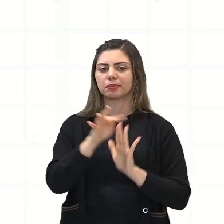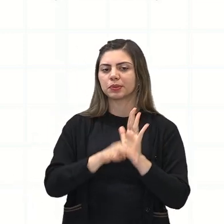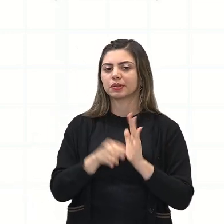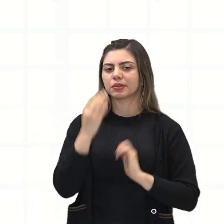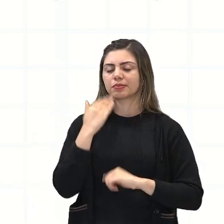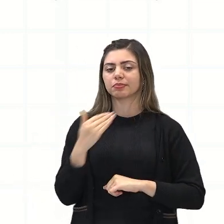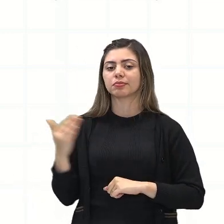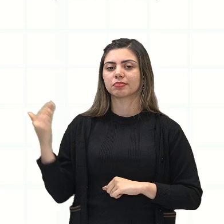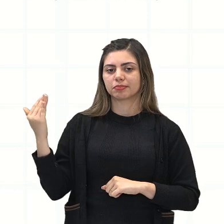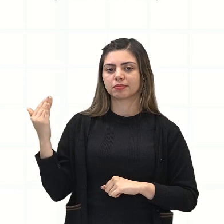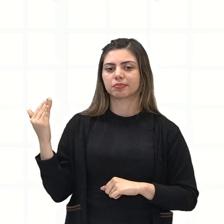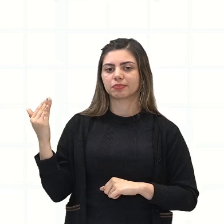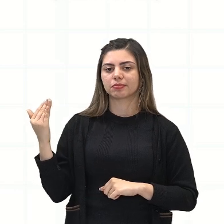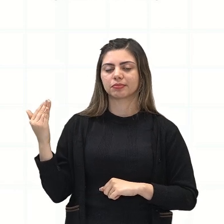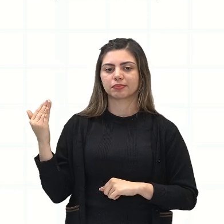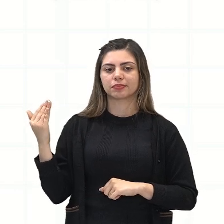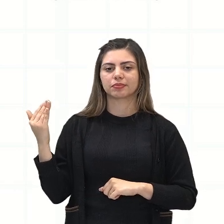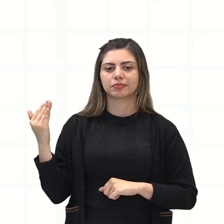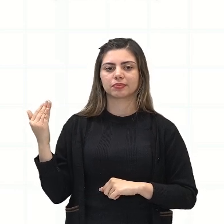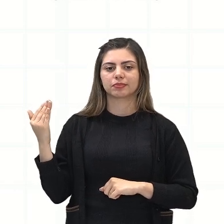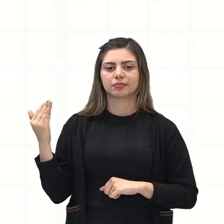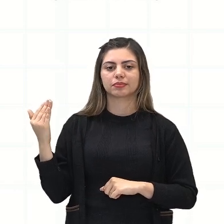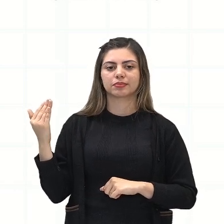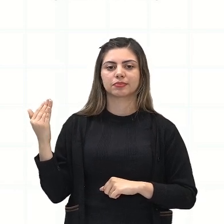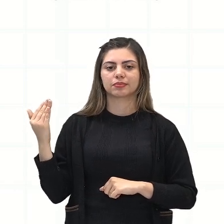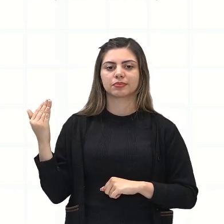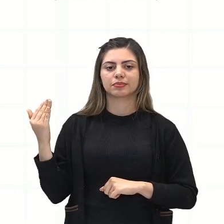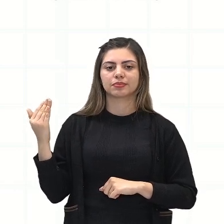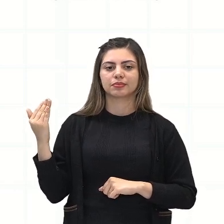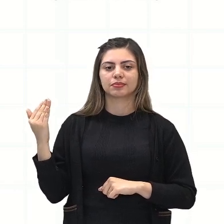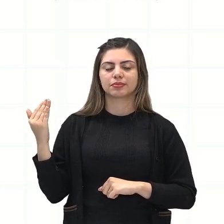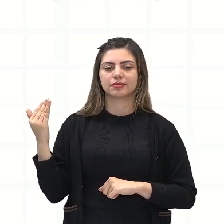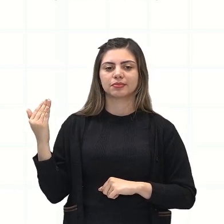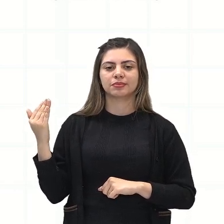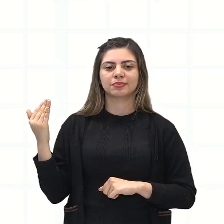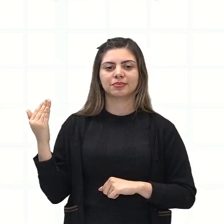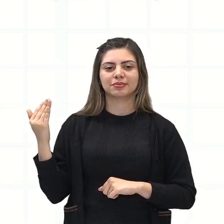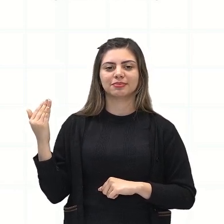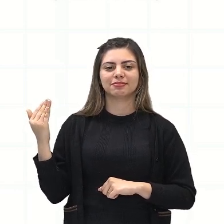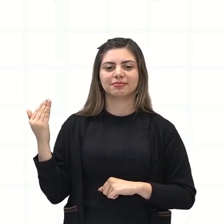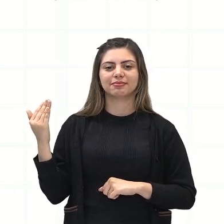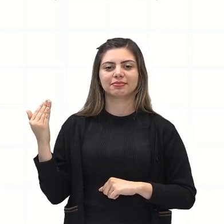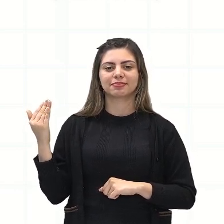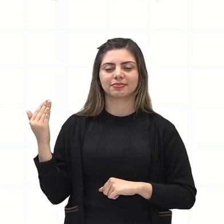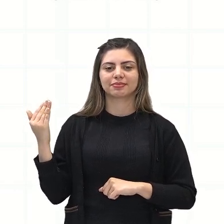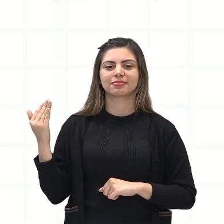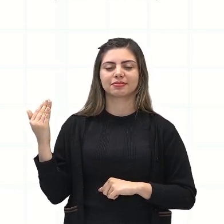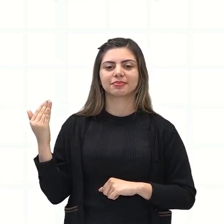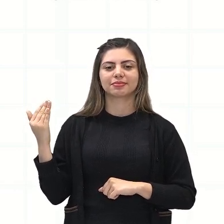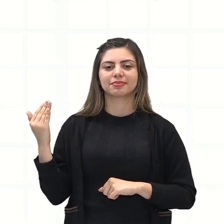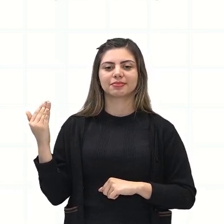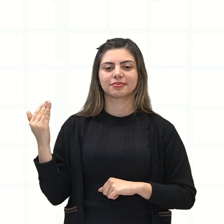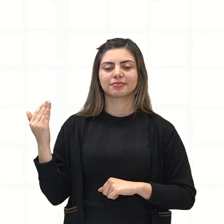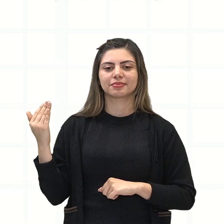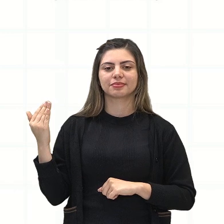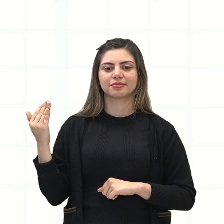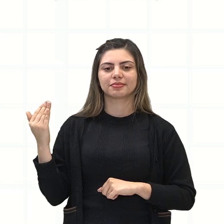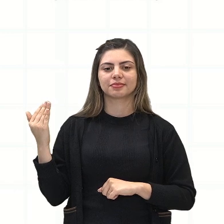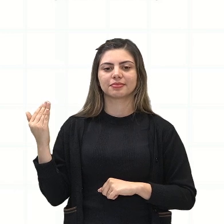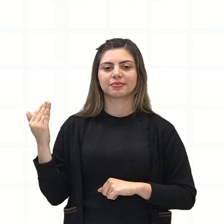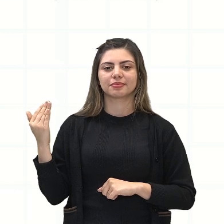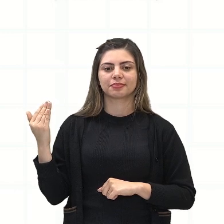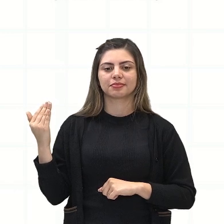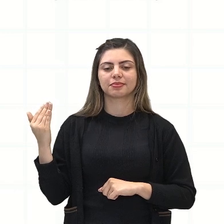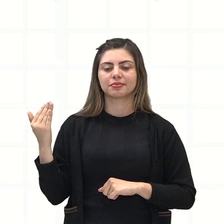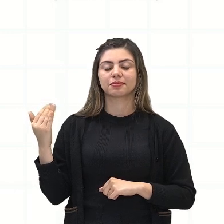veludosas vozes, volúpias dos violões, vozes veladas vagam nos velhos vórtices velozes,